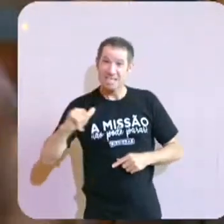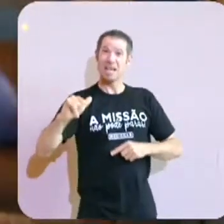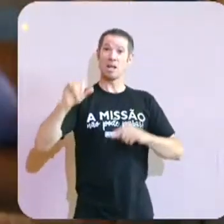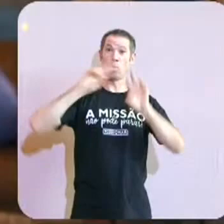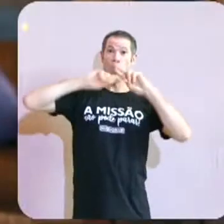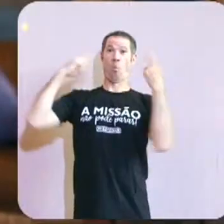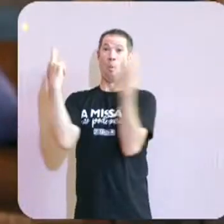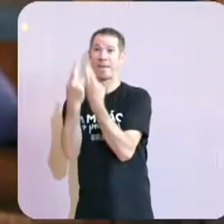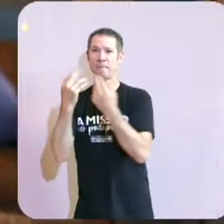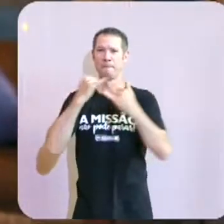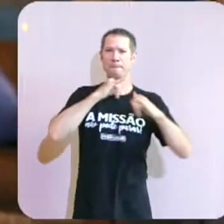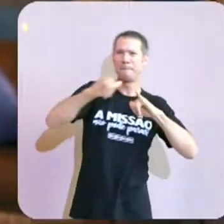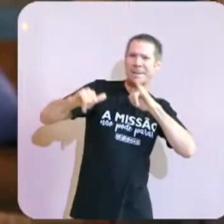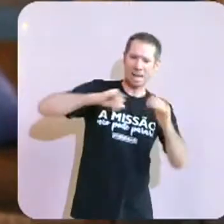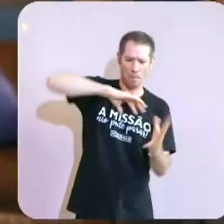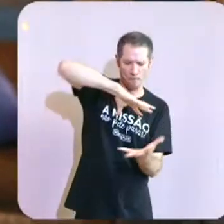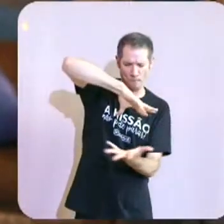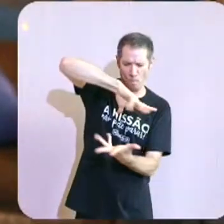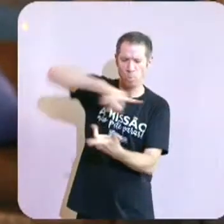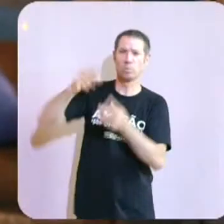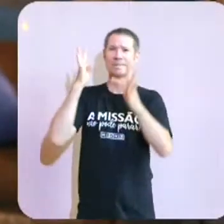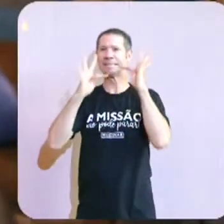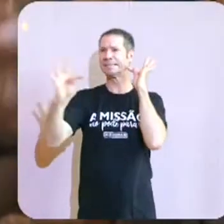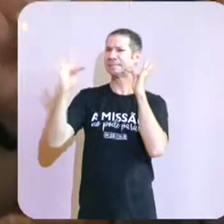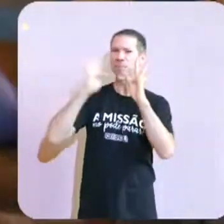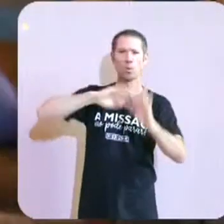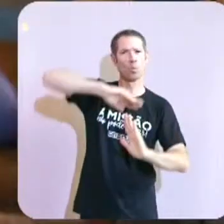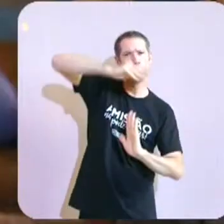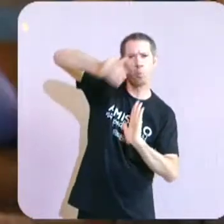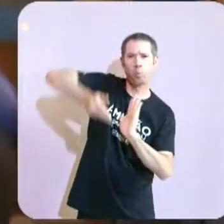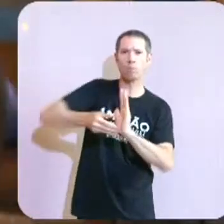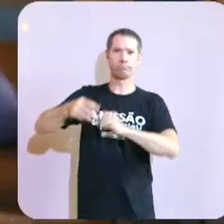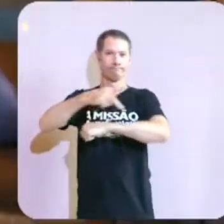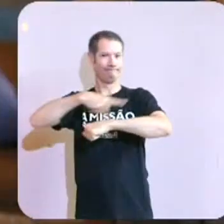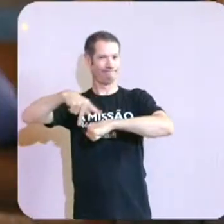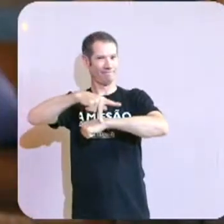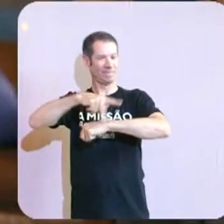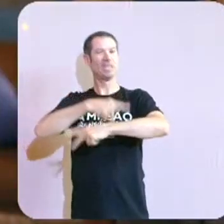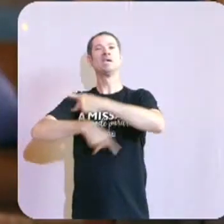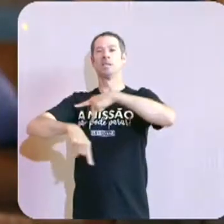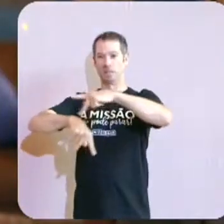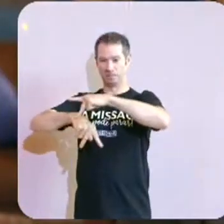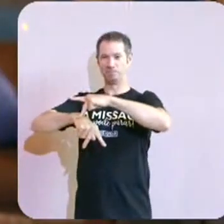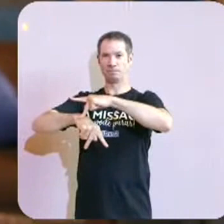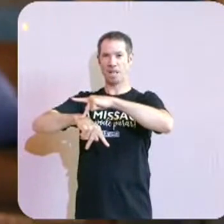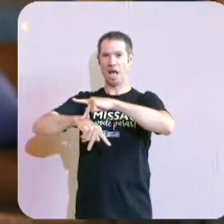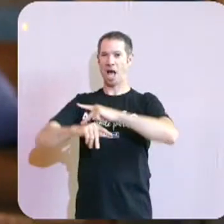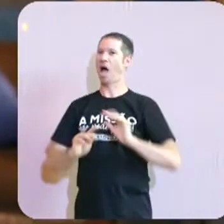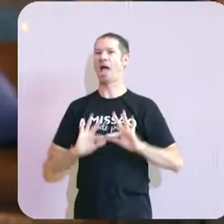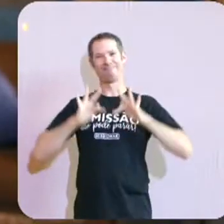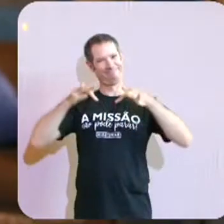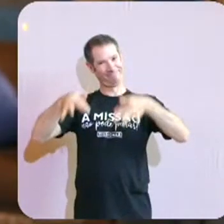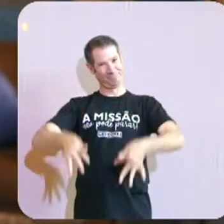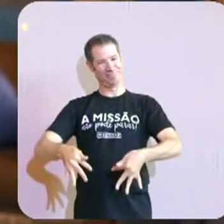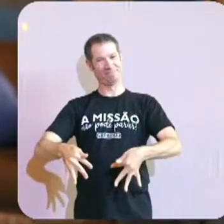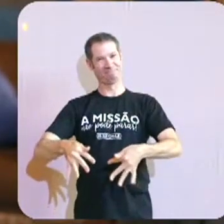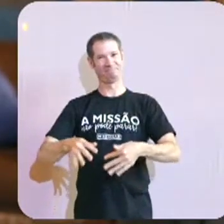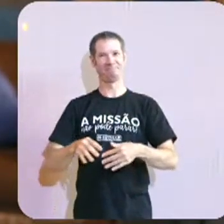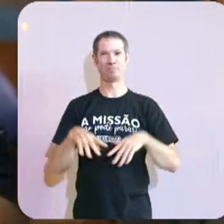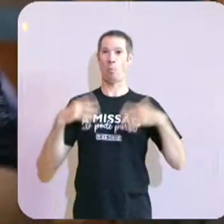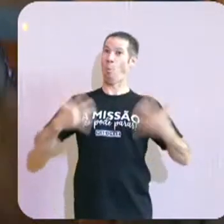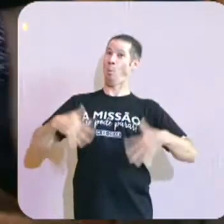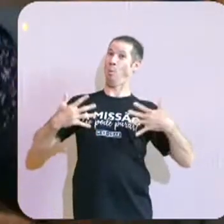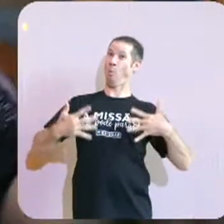em todo o mundo como testemunho a todas as nações, e então virá o fim.